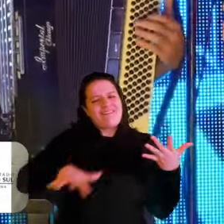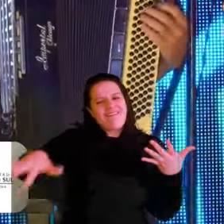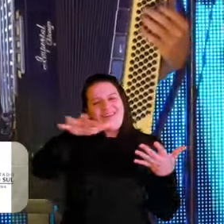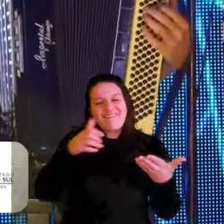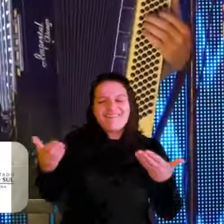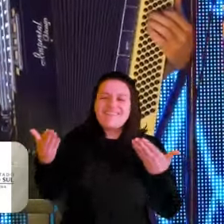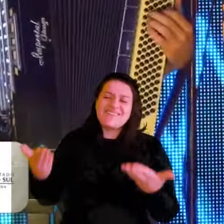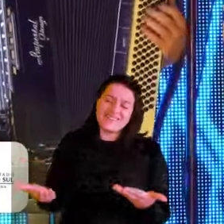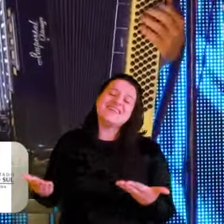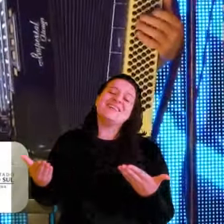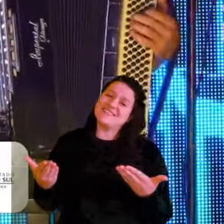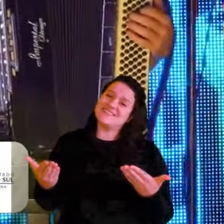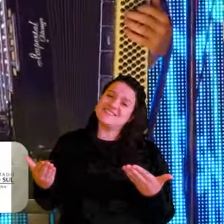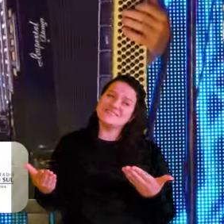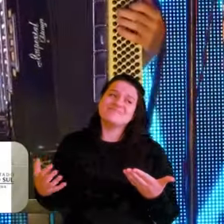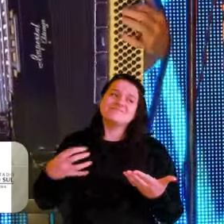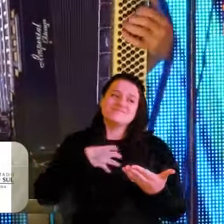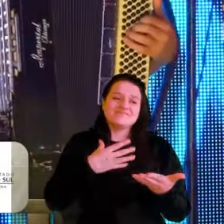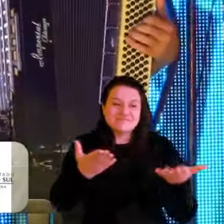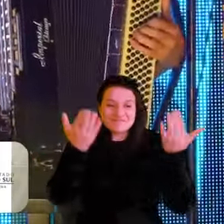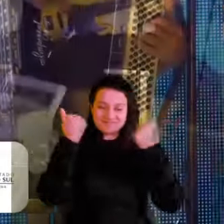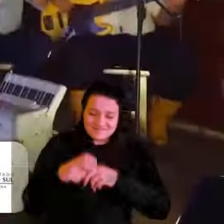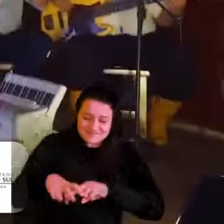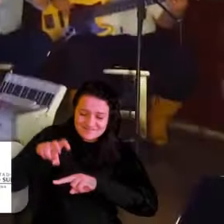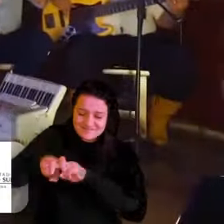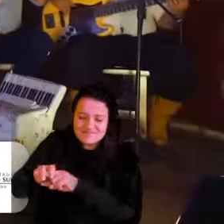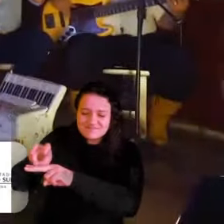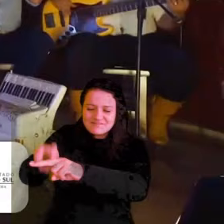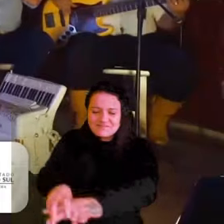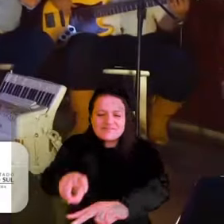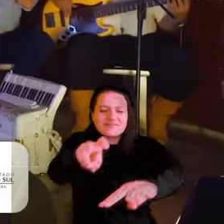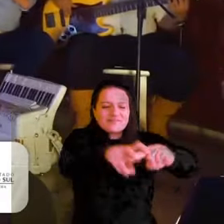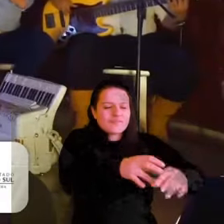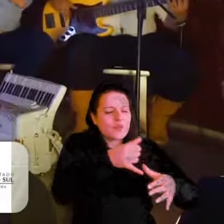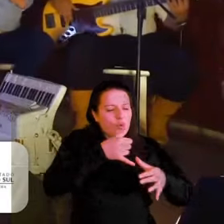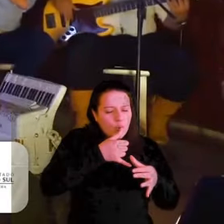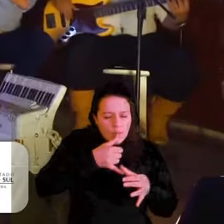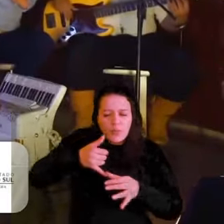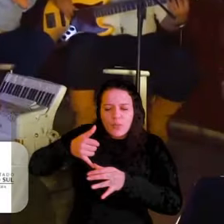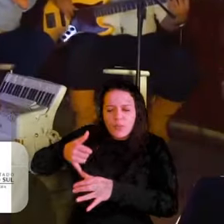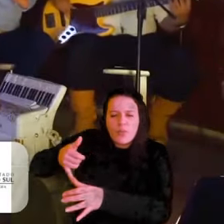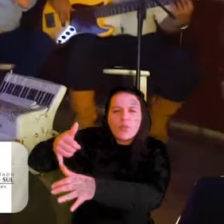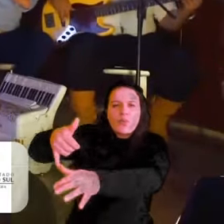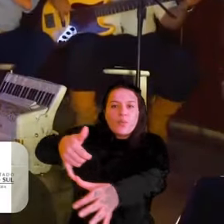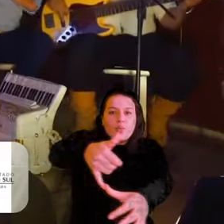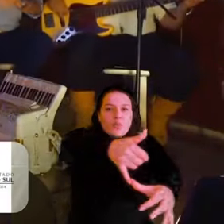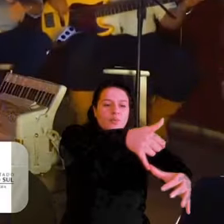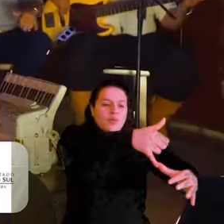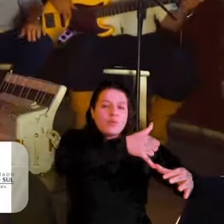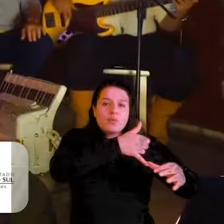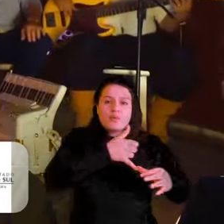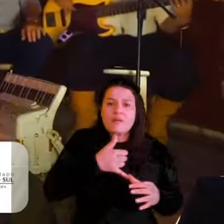detalhado das coisas que deixei lá. Puxa o banco e vá sentando, batendo, me conte agora